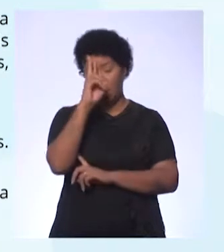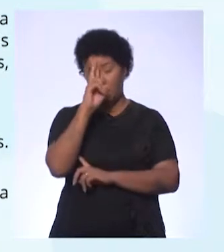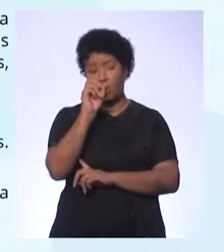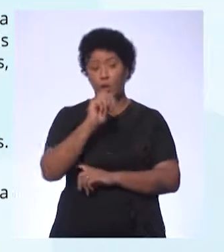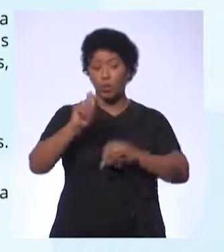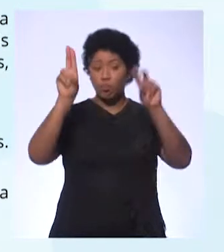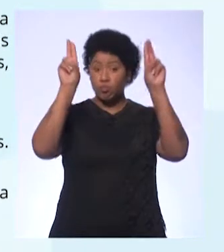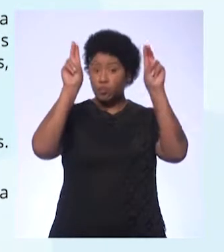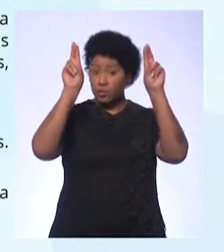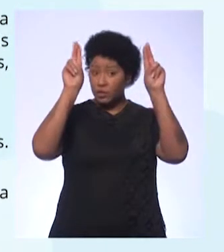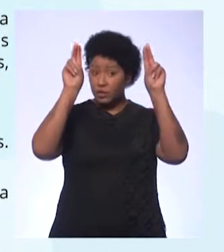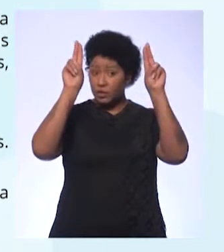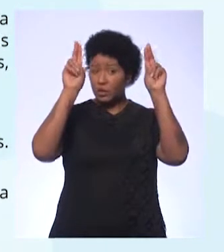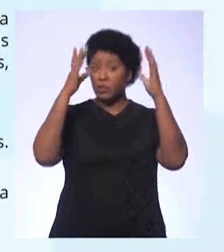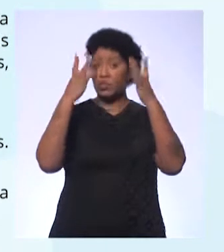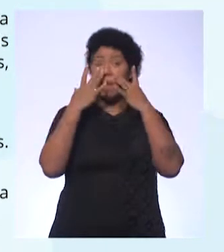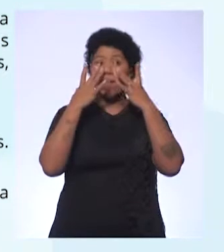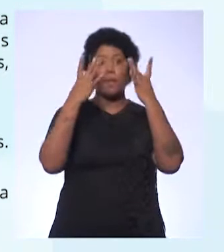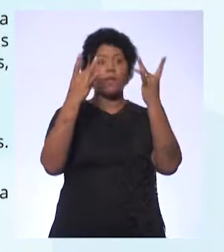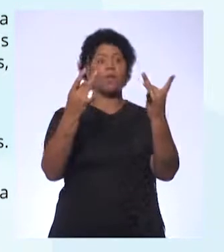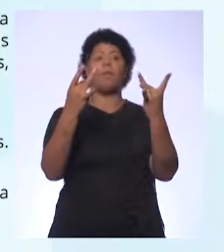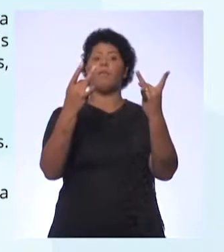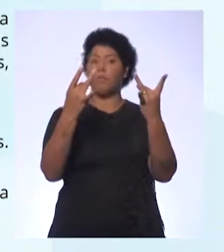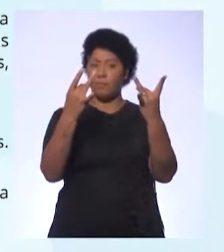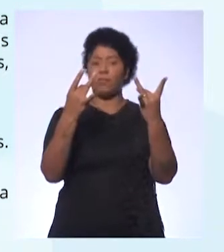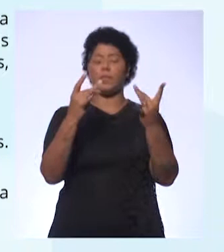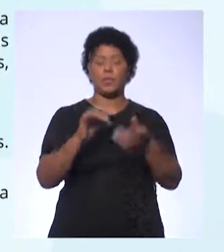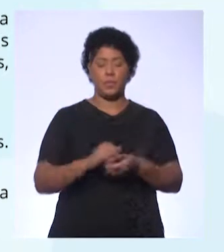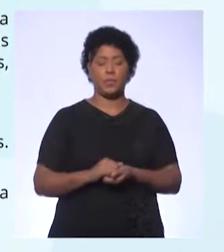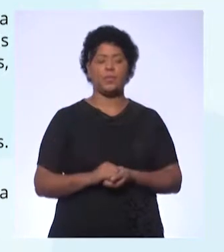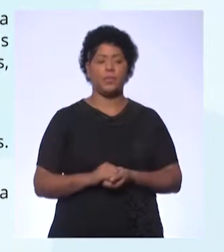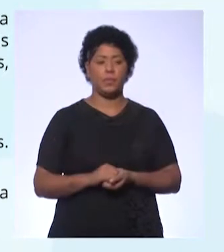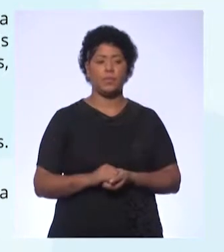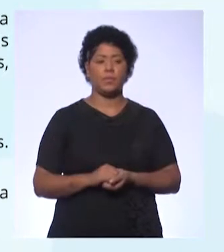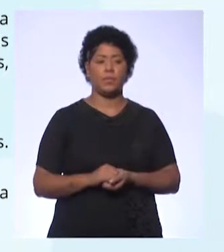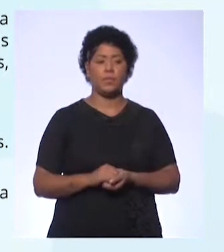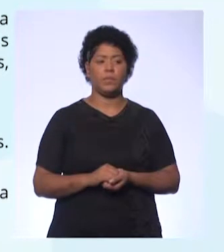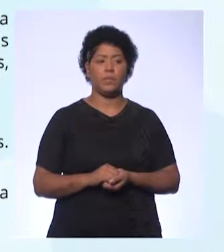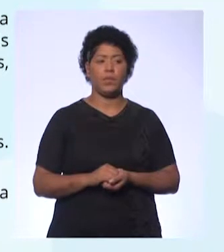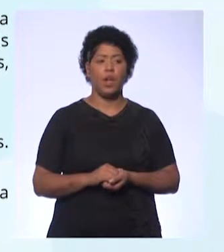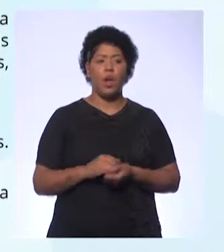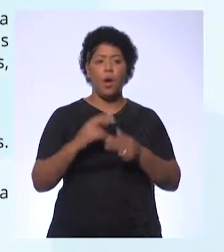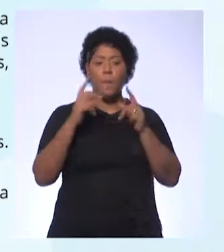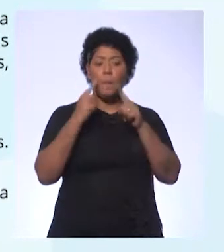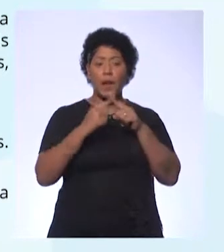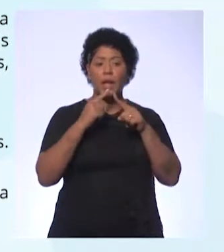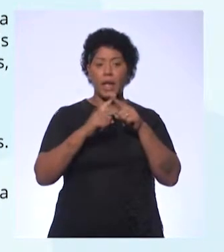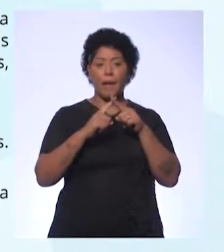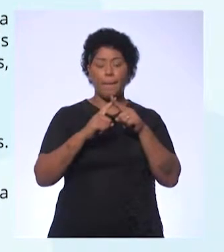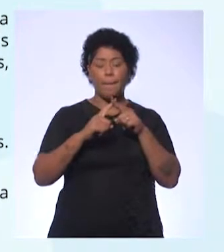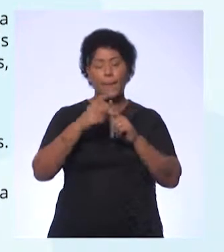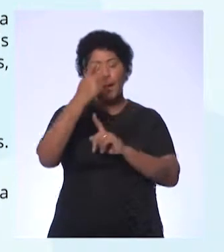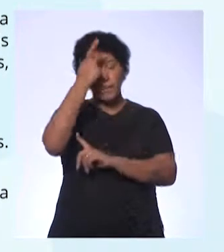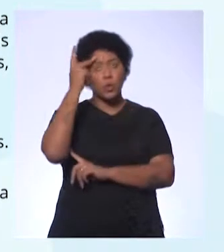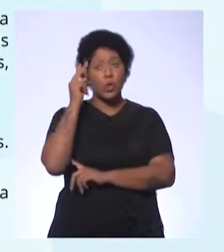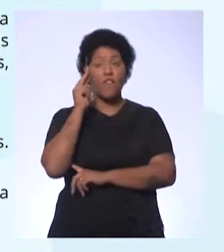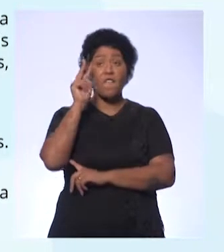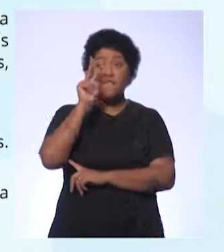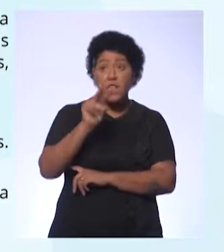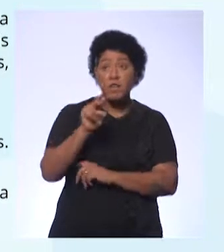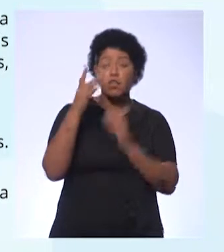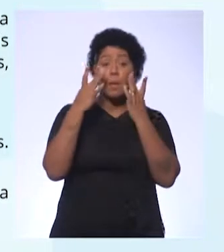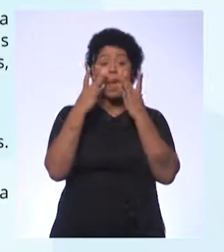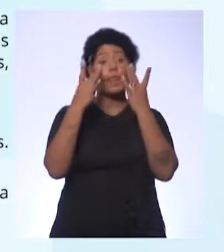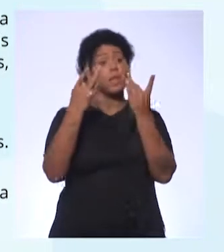título criativo no seu podcast. Isso é importante porque chama atenção, né? E atrai a leitura, atrai os ouvintes para poder